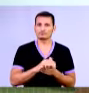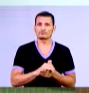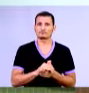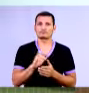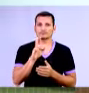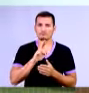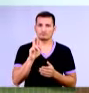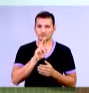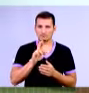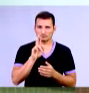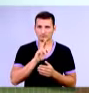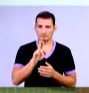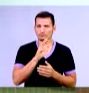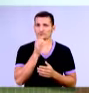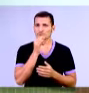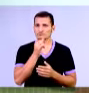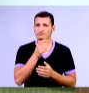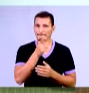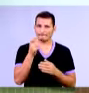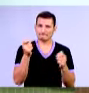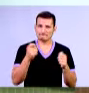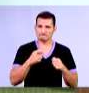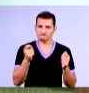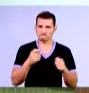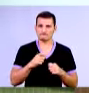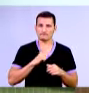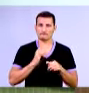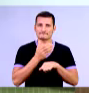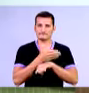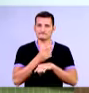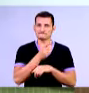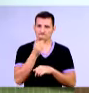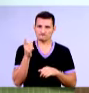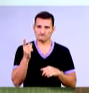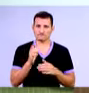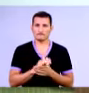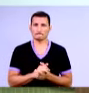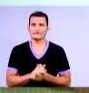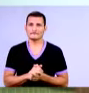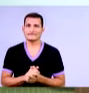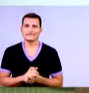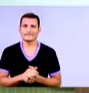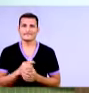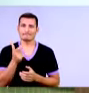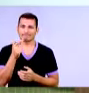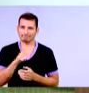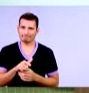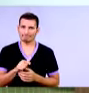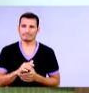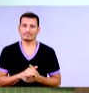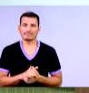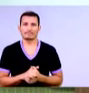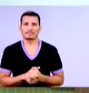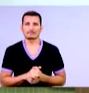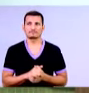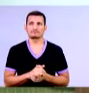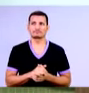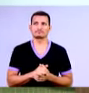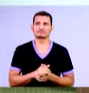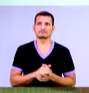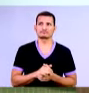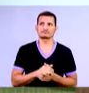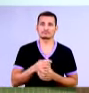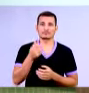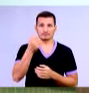aula e sugerimos que, na medida do possível, você tenha acesso a elas, né? Repito, a primeira